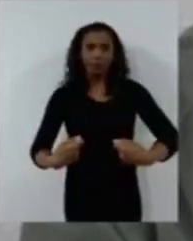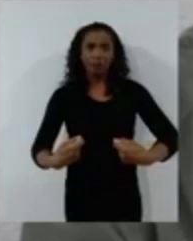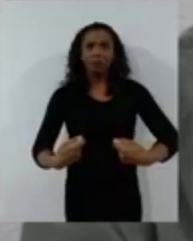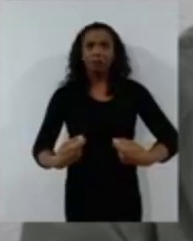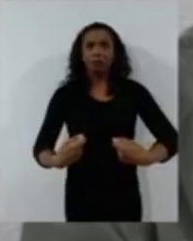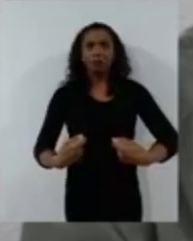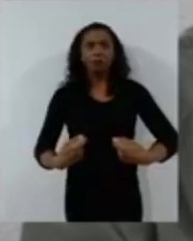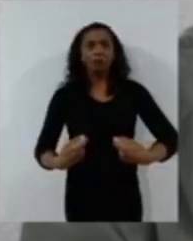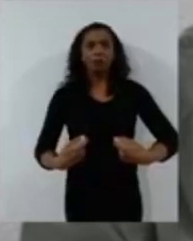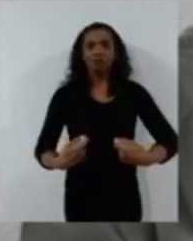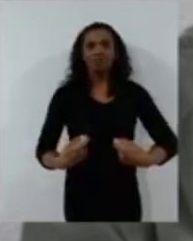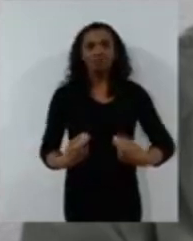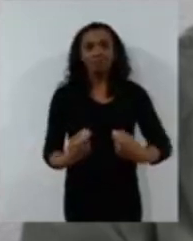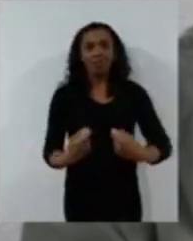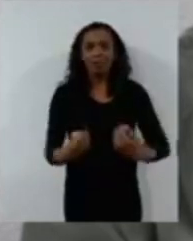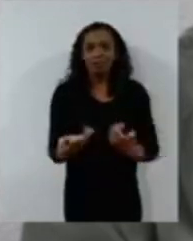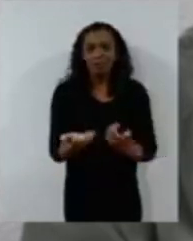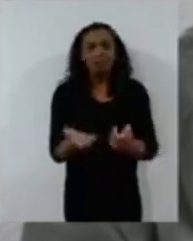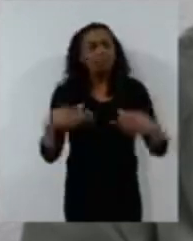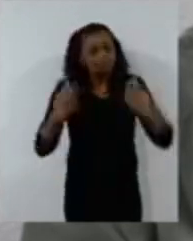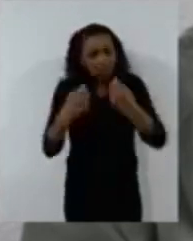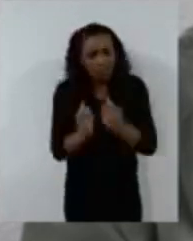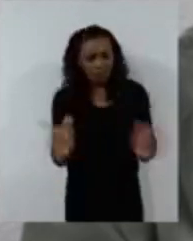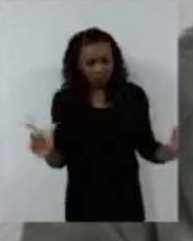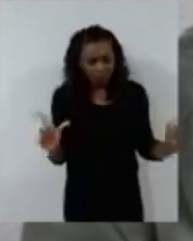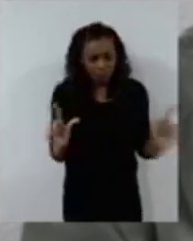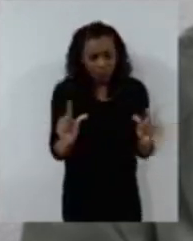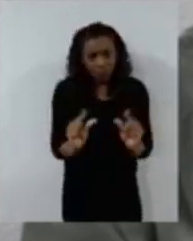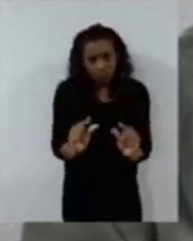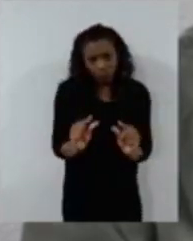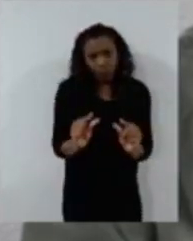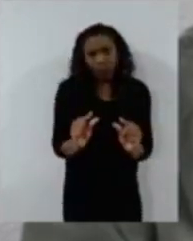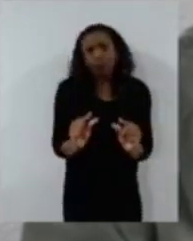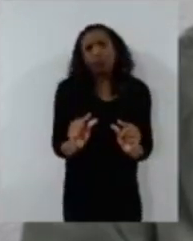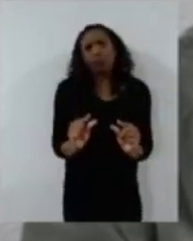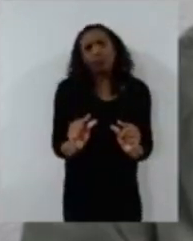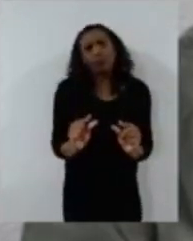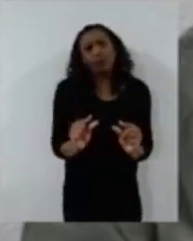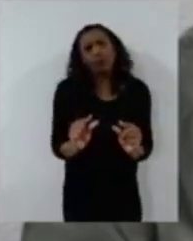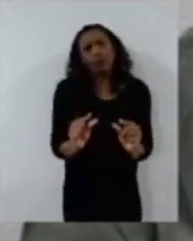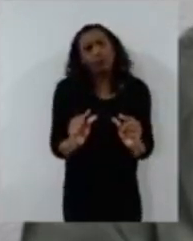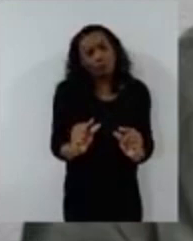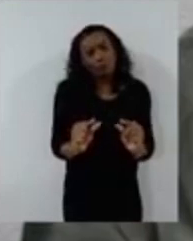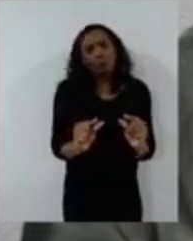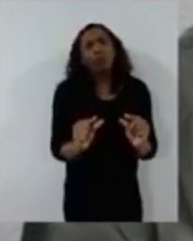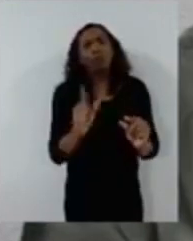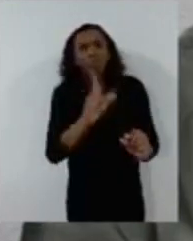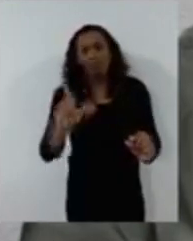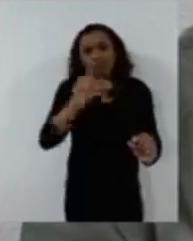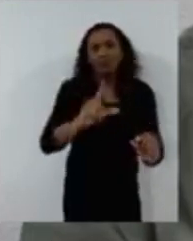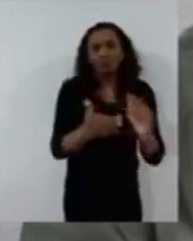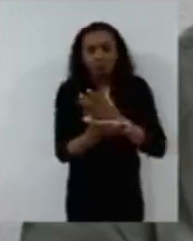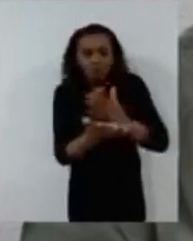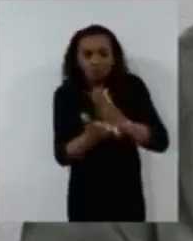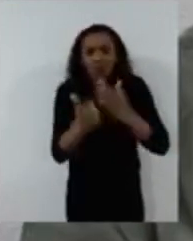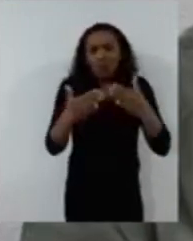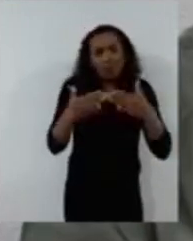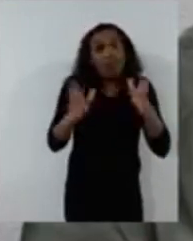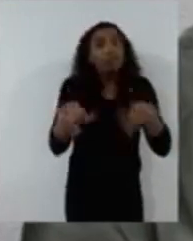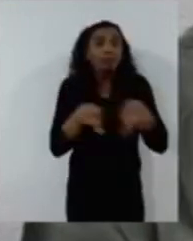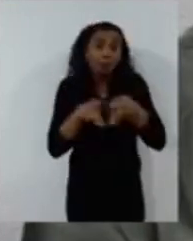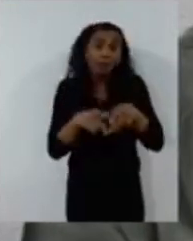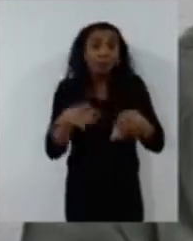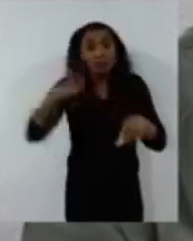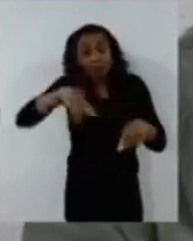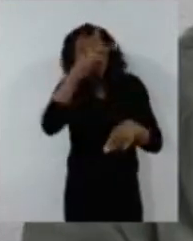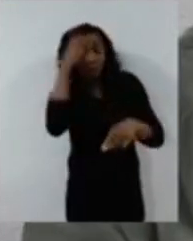uma maior restrição à flexibilização e também aos que defendem uma maior